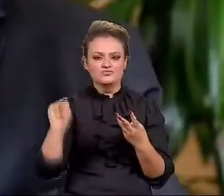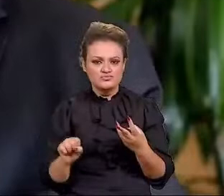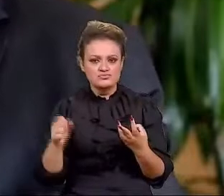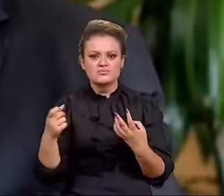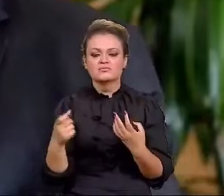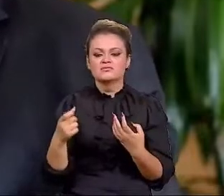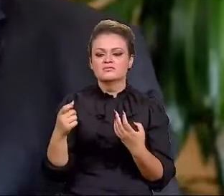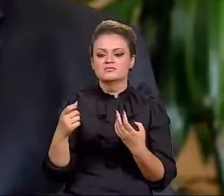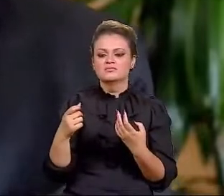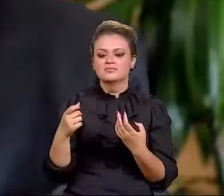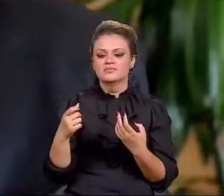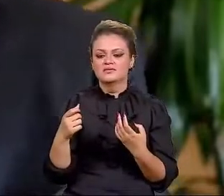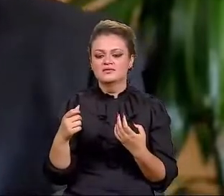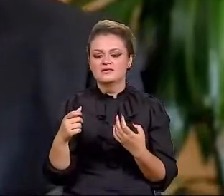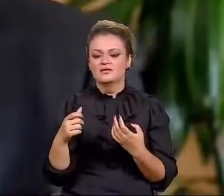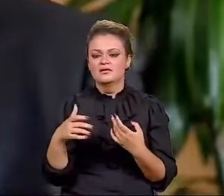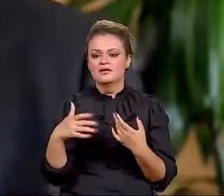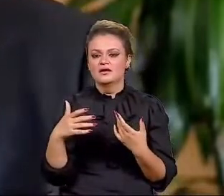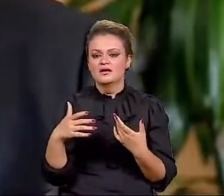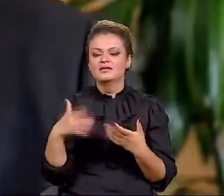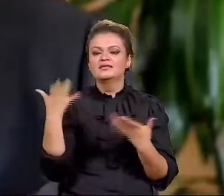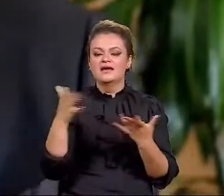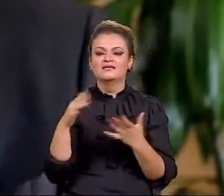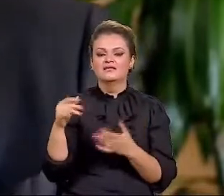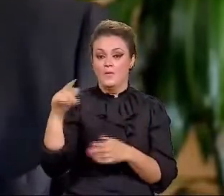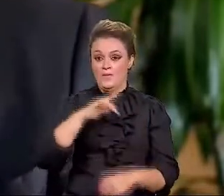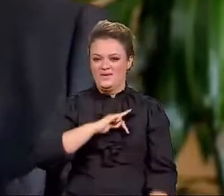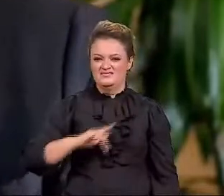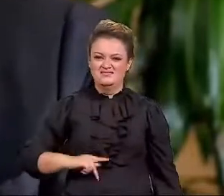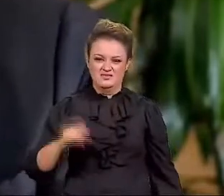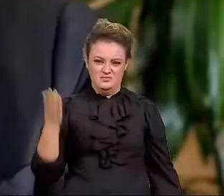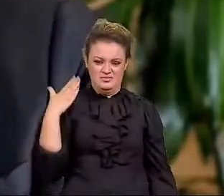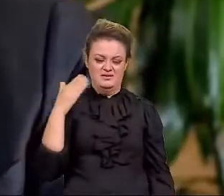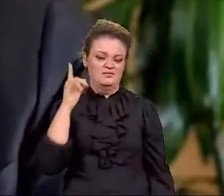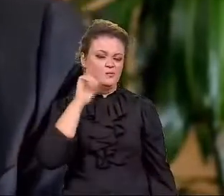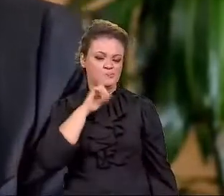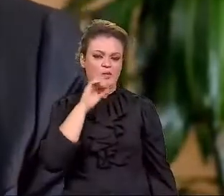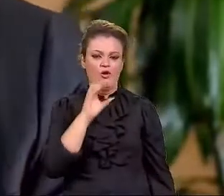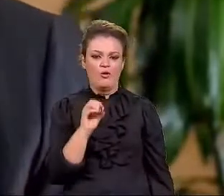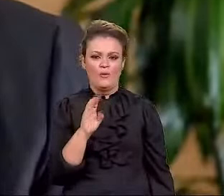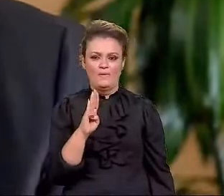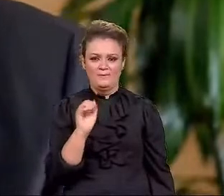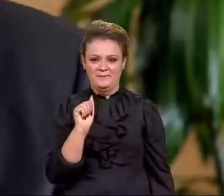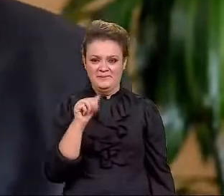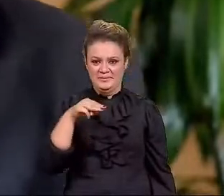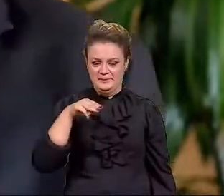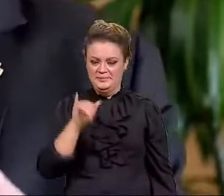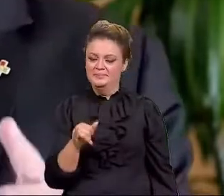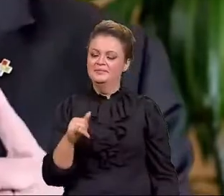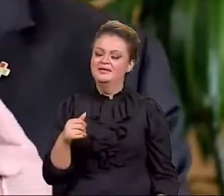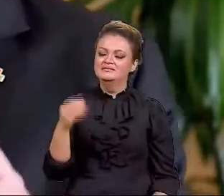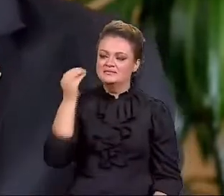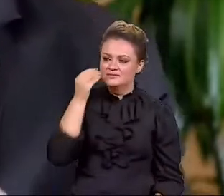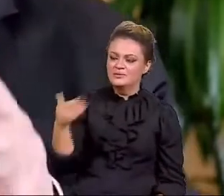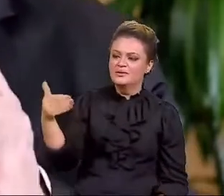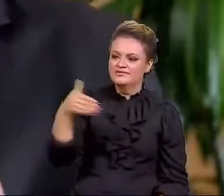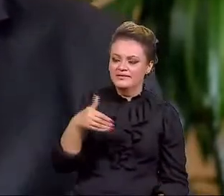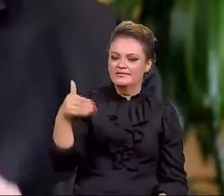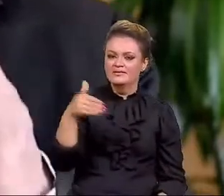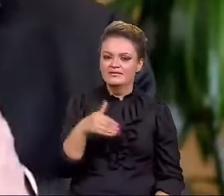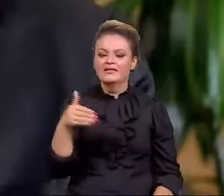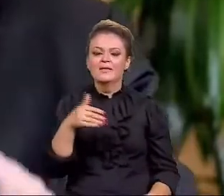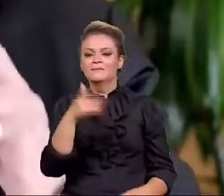o Obama entrou depois de muito esforço para ele entrar e nós não tomamos decisão. Mas ali as pessoas prometeram que iam dar